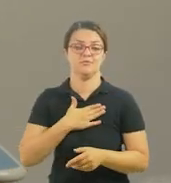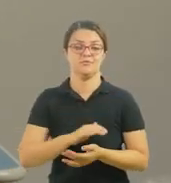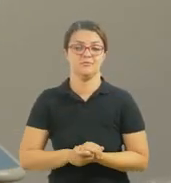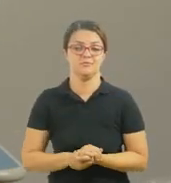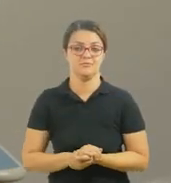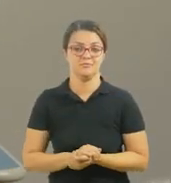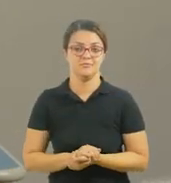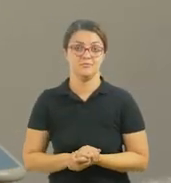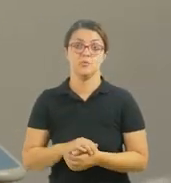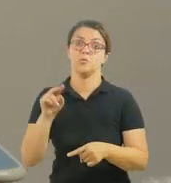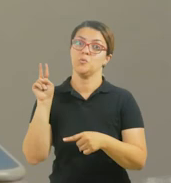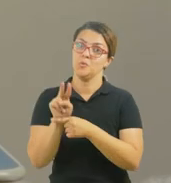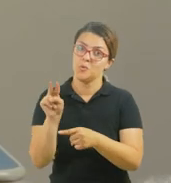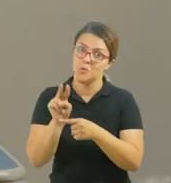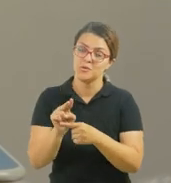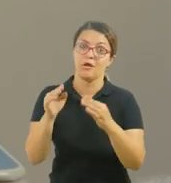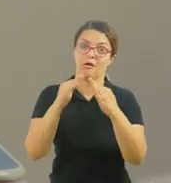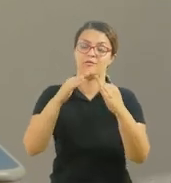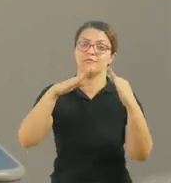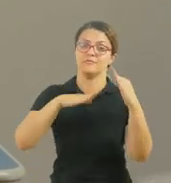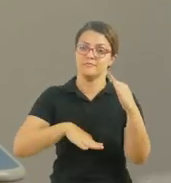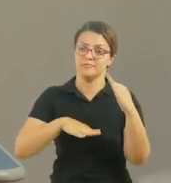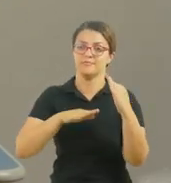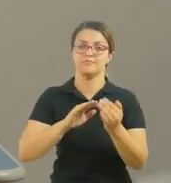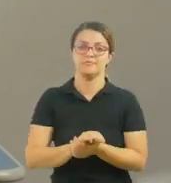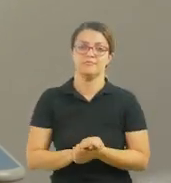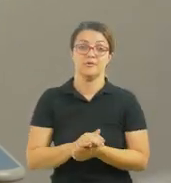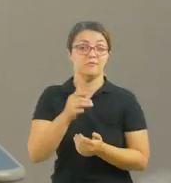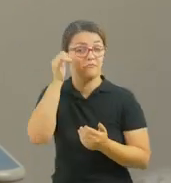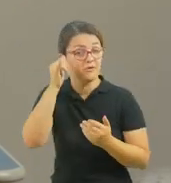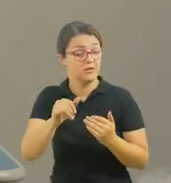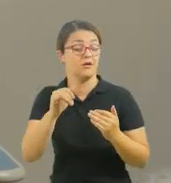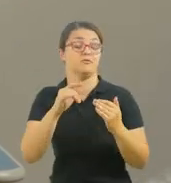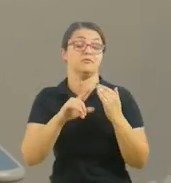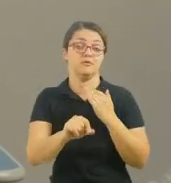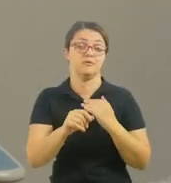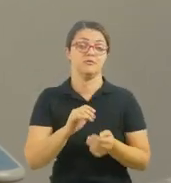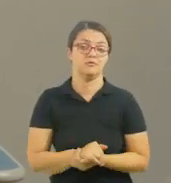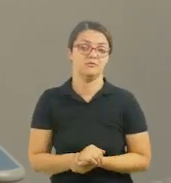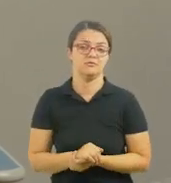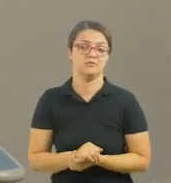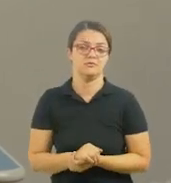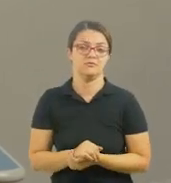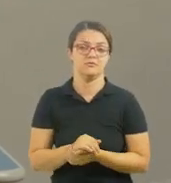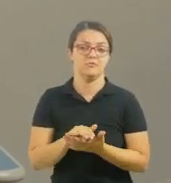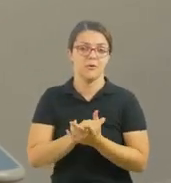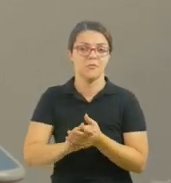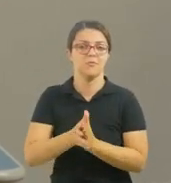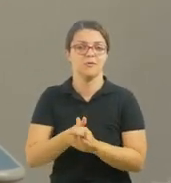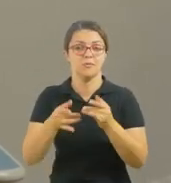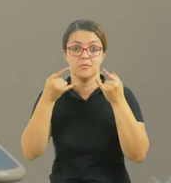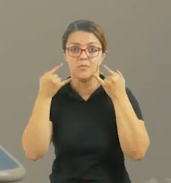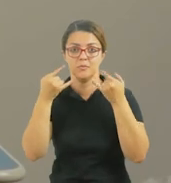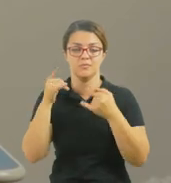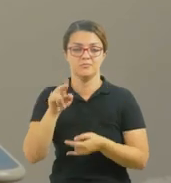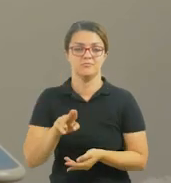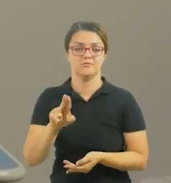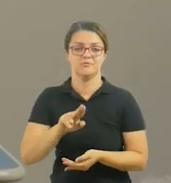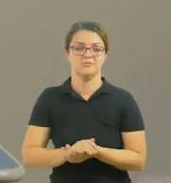vocês tenham gostado, se cuidem, fiquem em casa, não saiam, lavem bem as mãos,